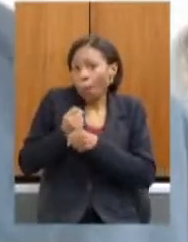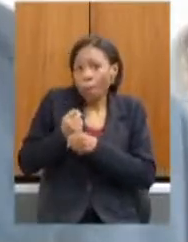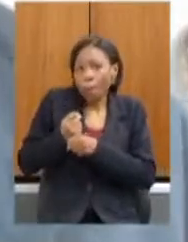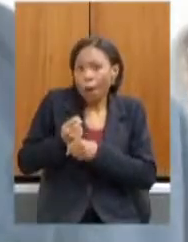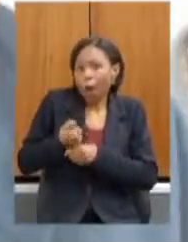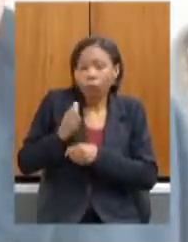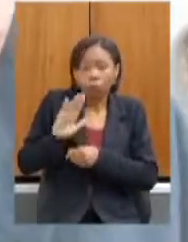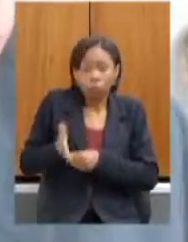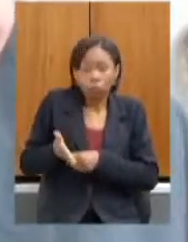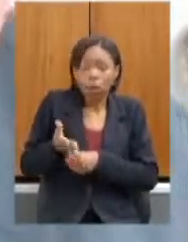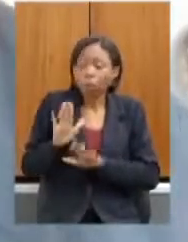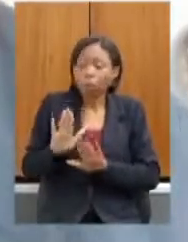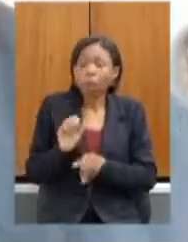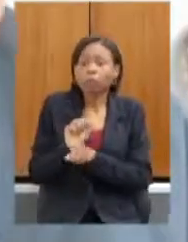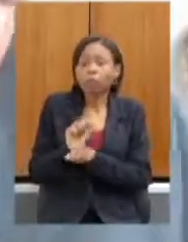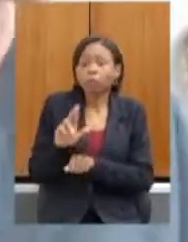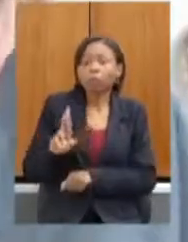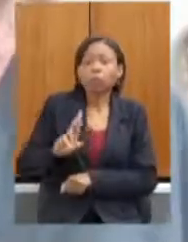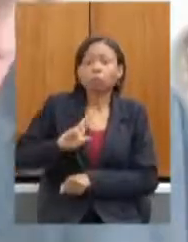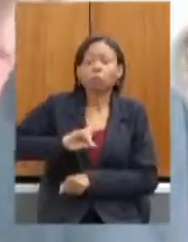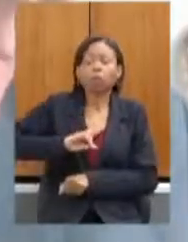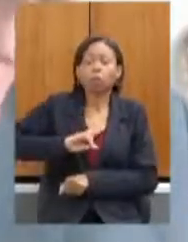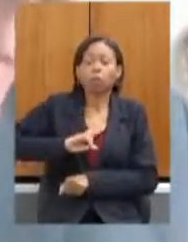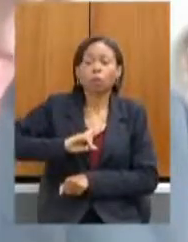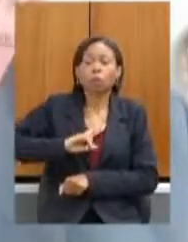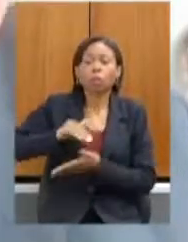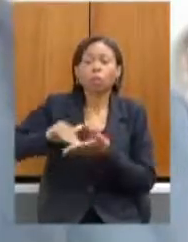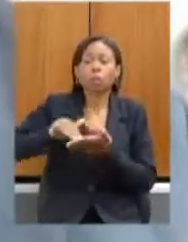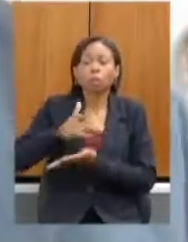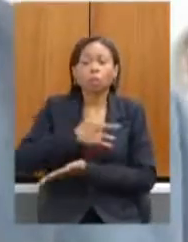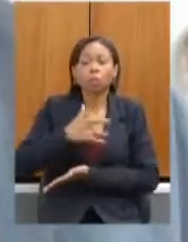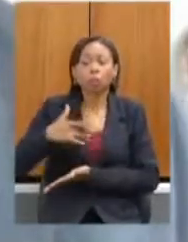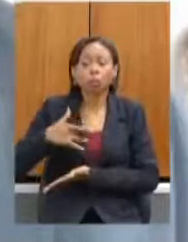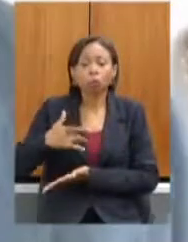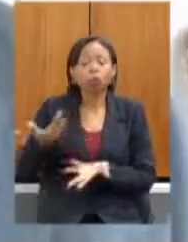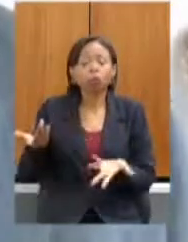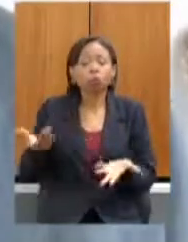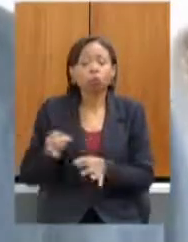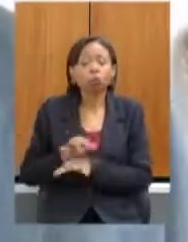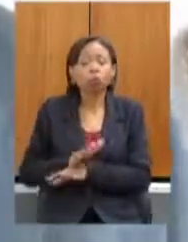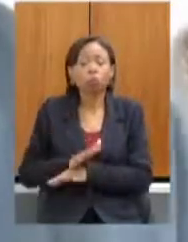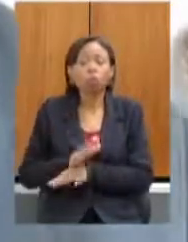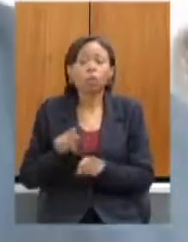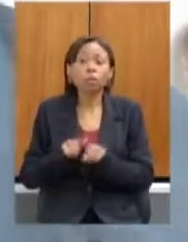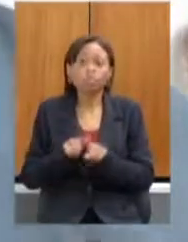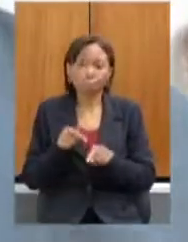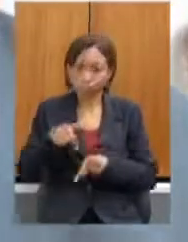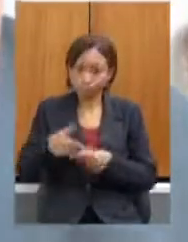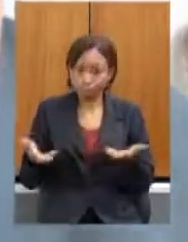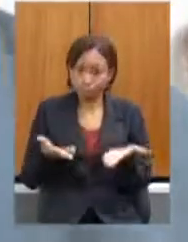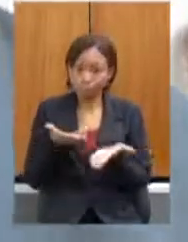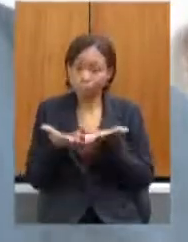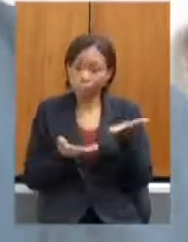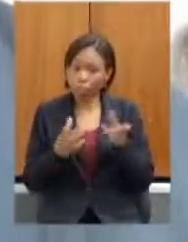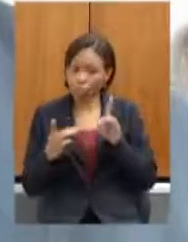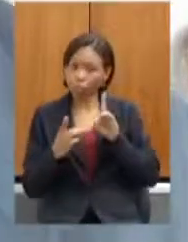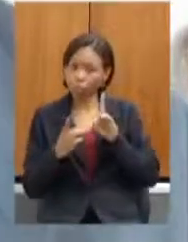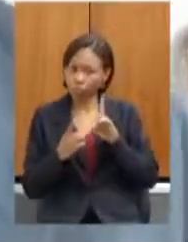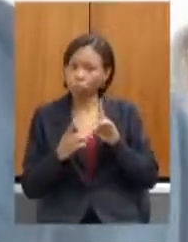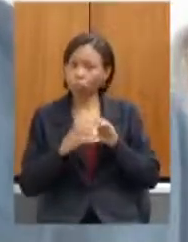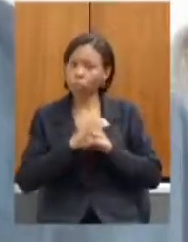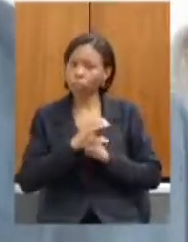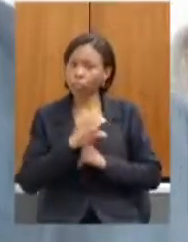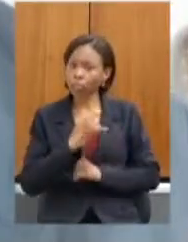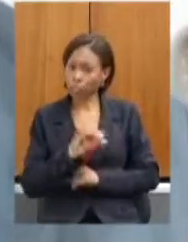da Secretaria de Saúde sobre a viabilidade é e nós temos agora o atendimento no CTI com o